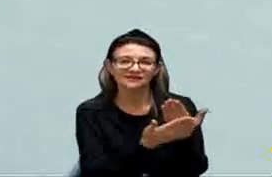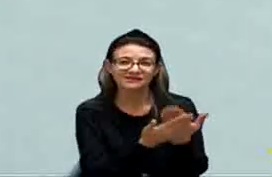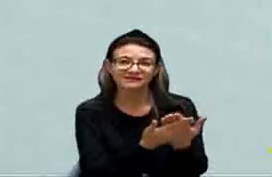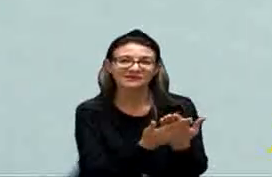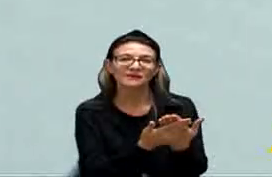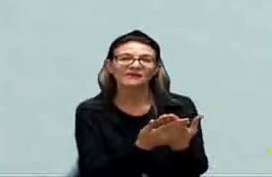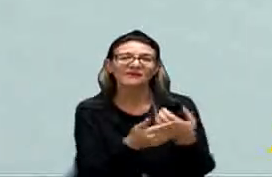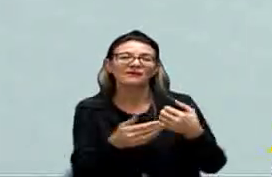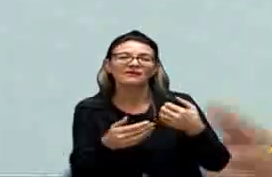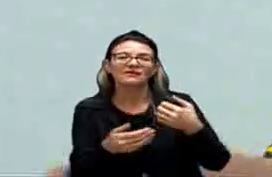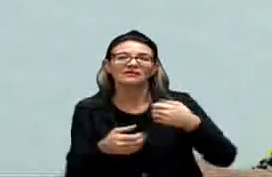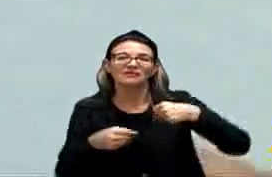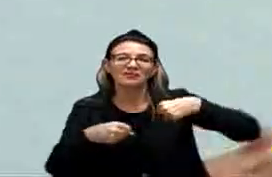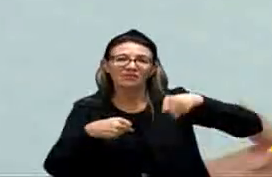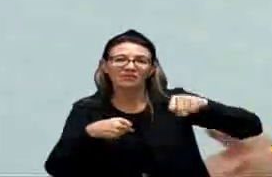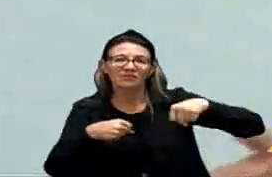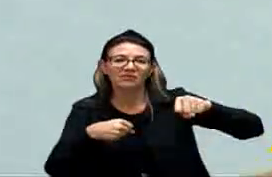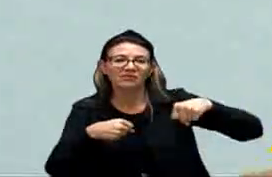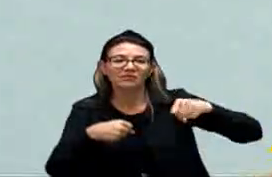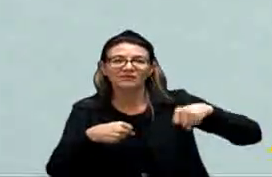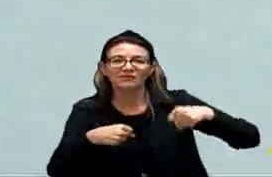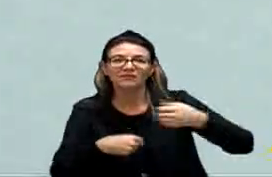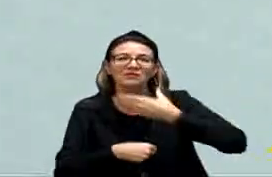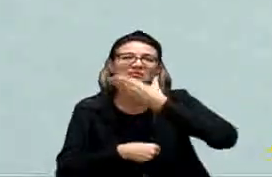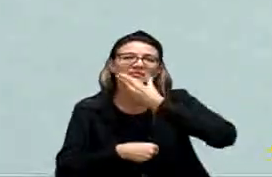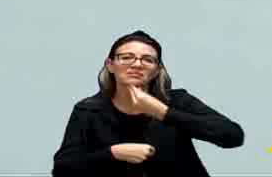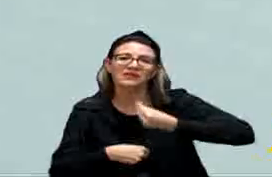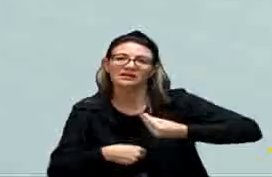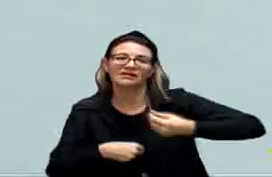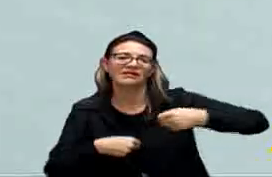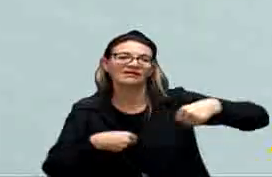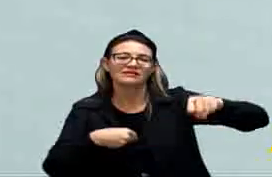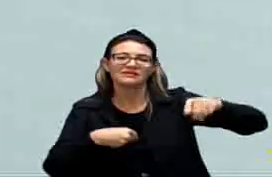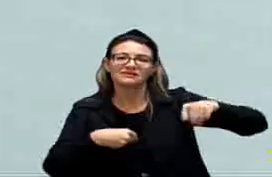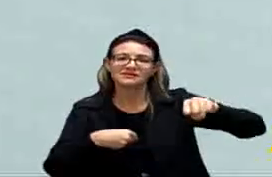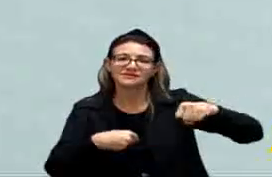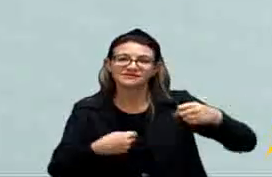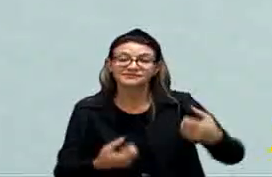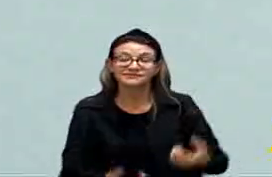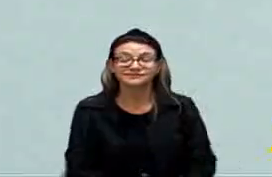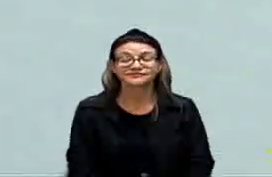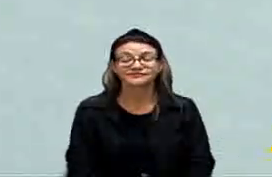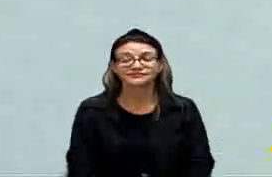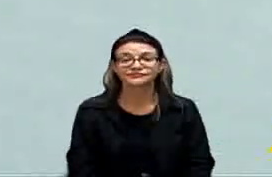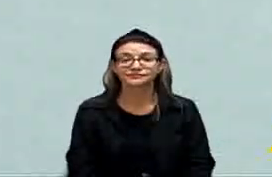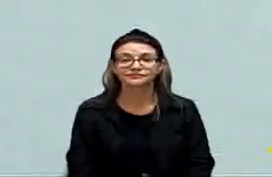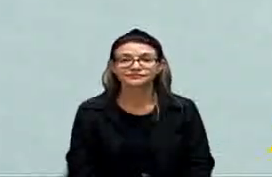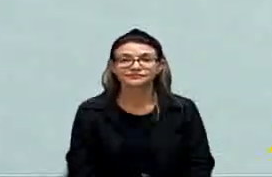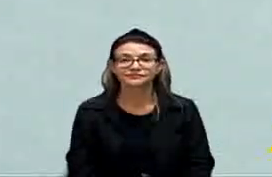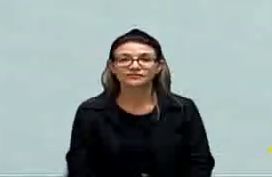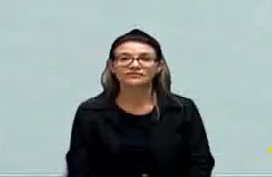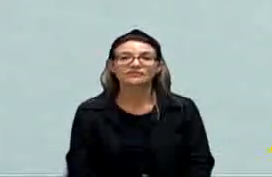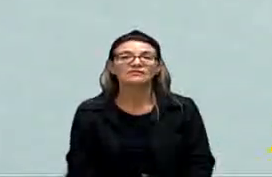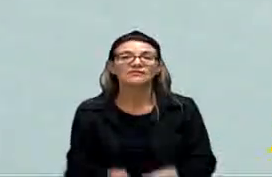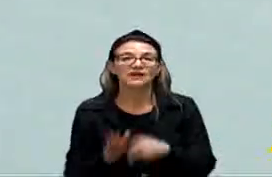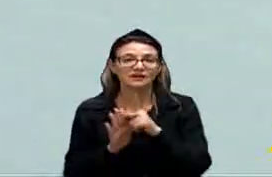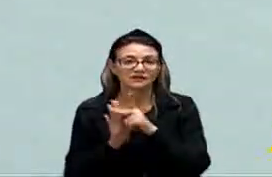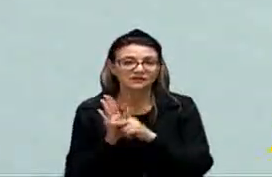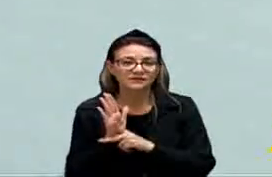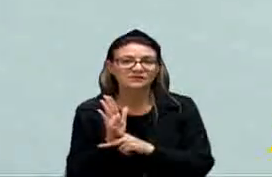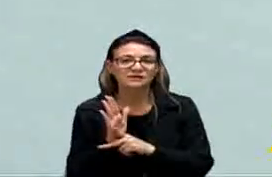empinando motos tudo isso tem que ser fiscalizado não é Nossa tarefa mas o clamor Popular fez com que esse projeto viesse pra